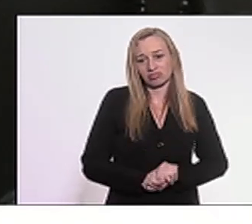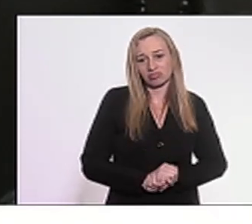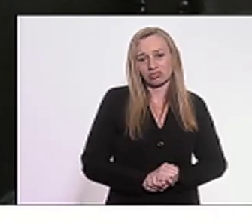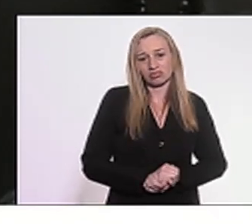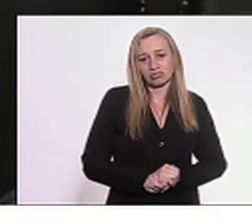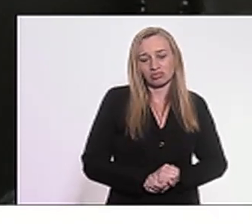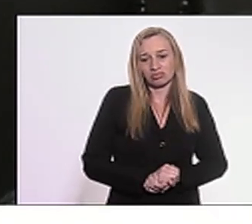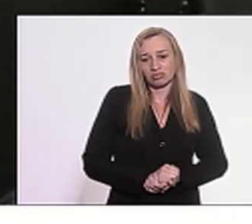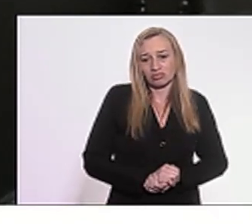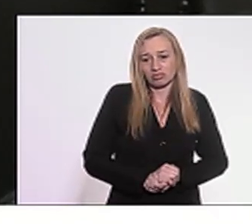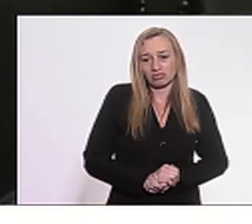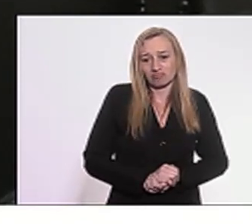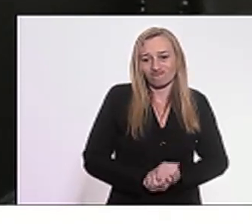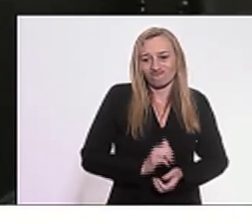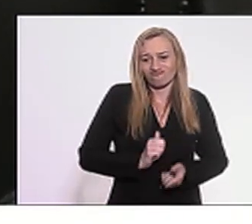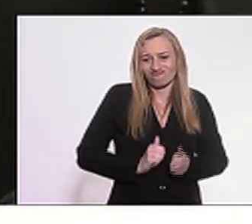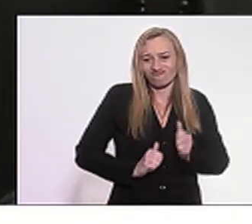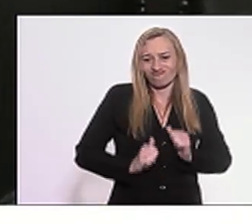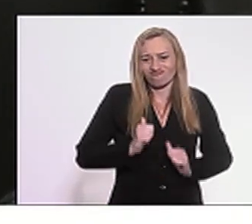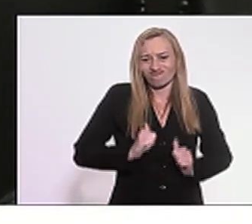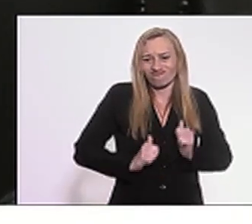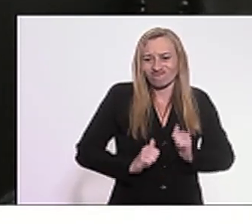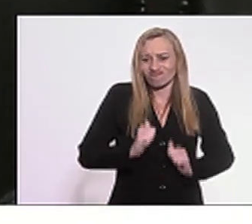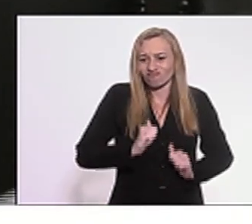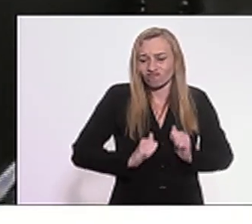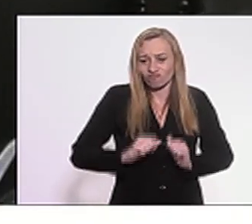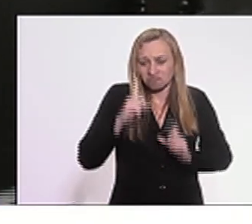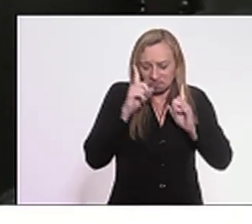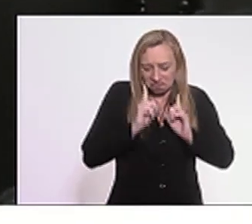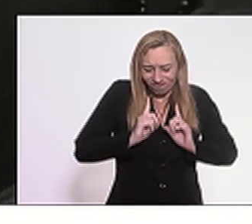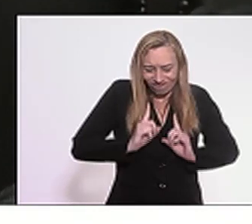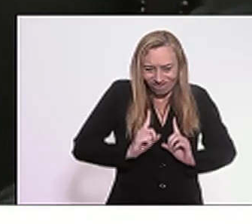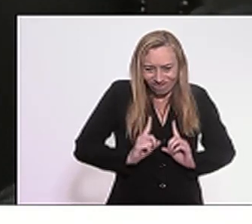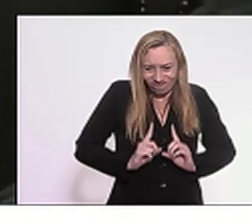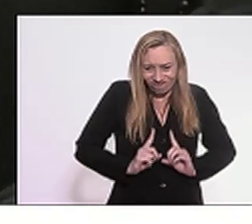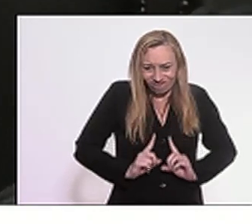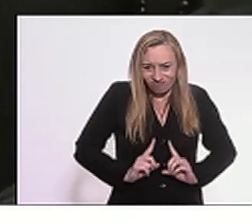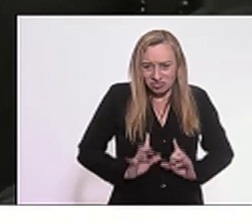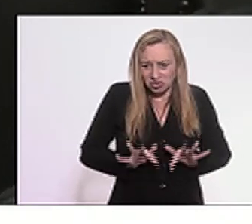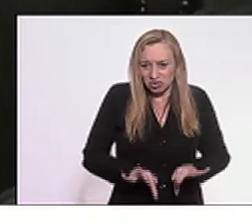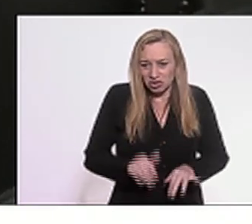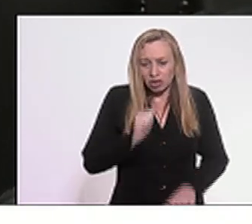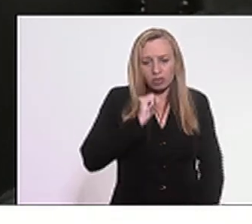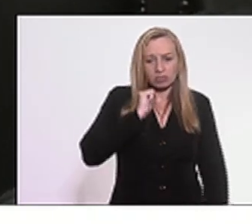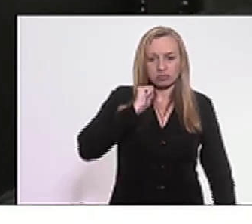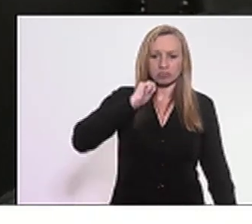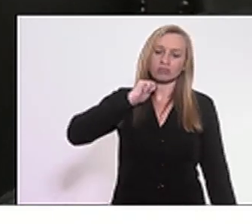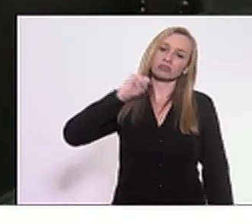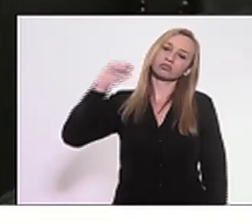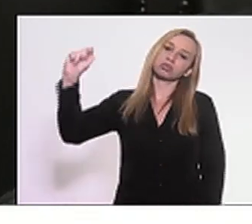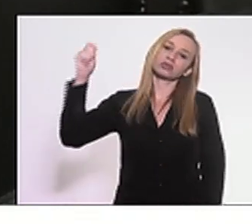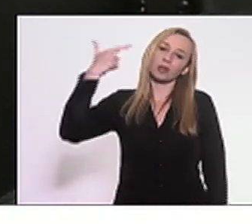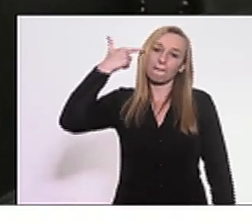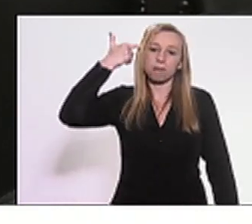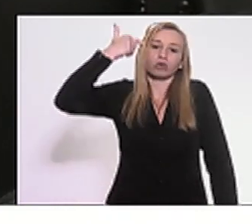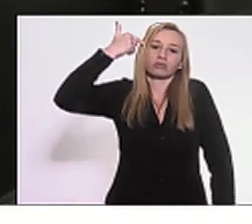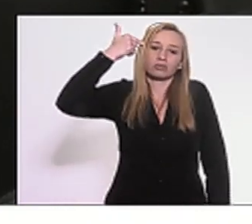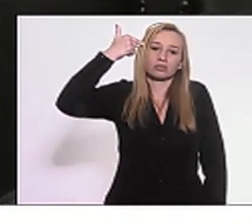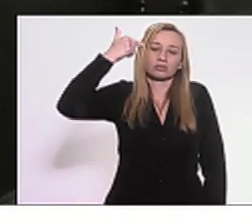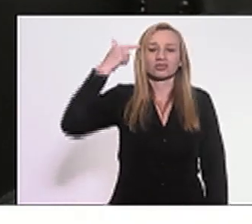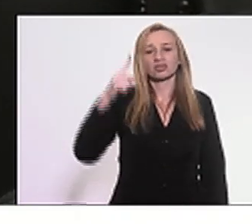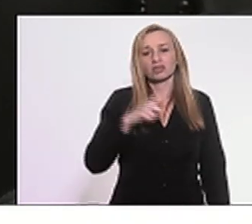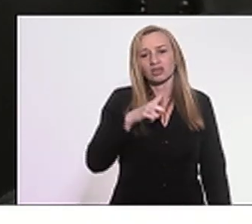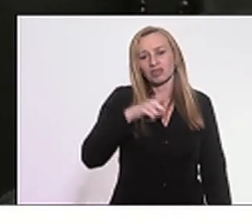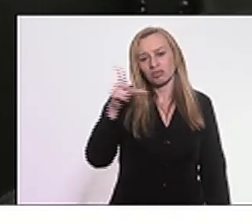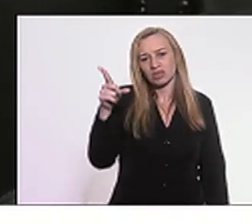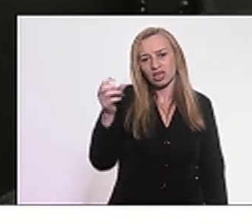estresse, ansiedade, a depressão e, no final, o suicídio. Nós tivemos recentemente aí